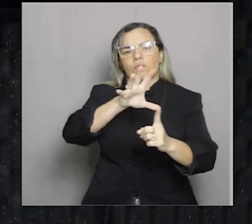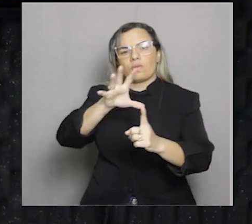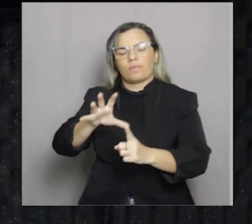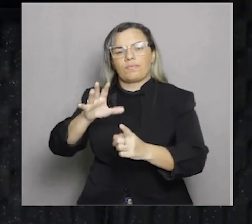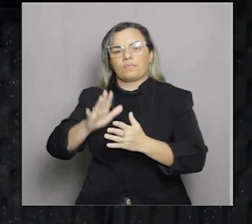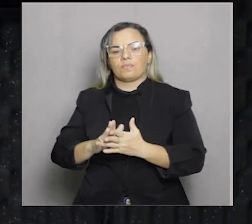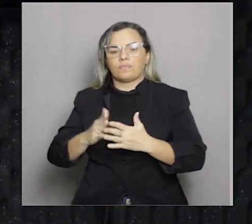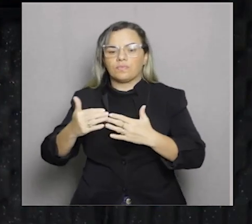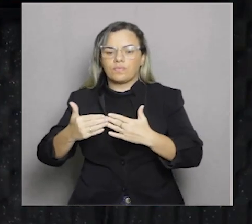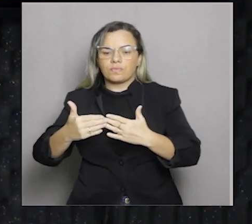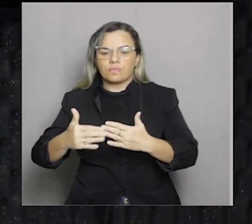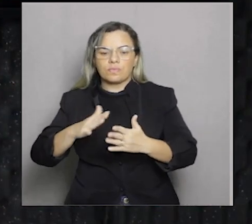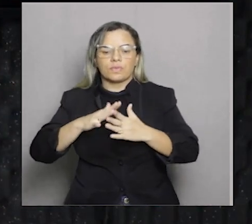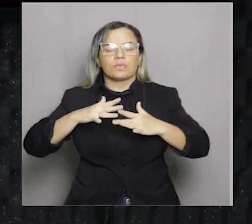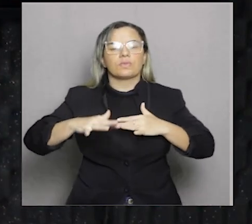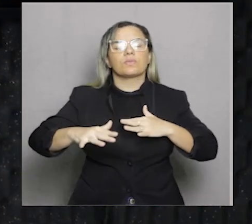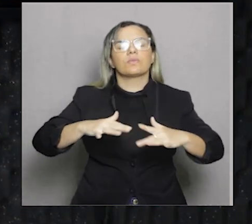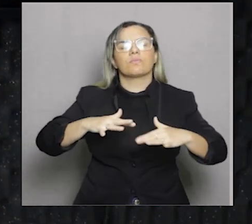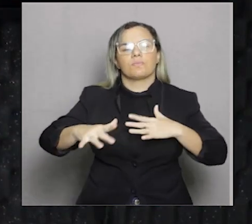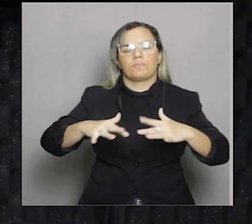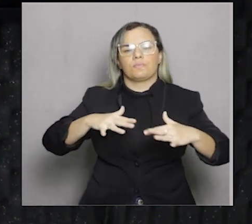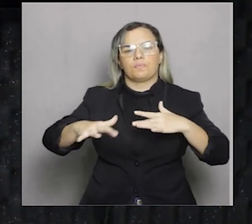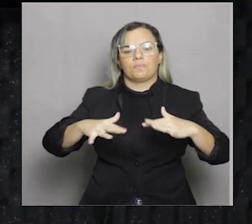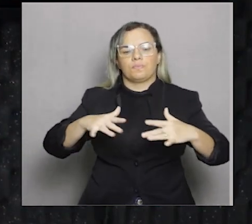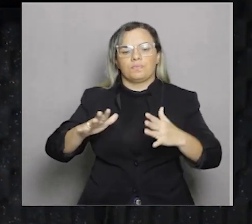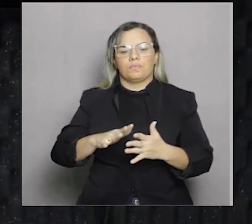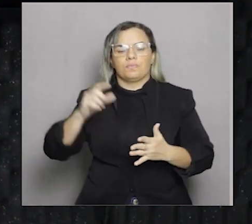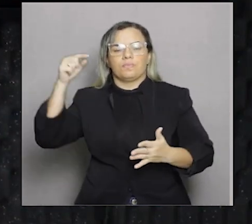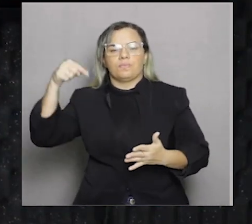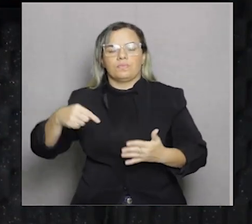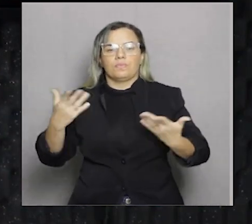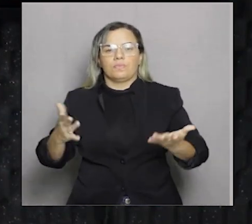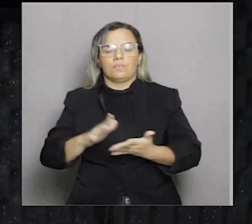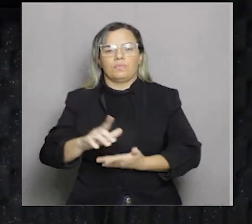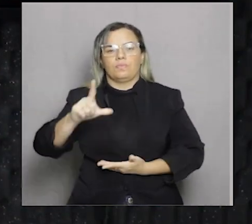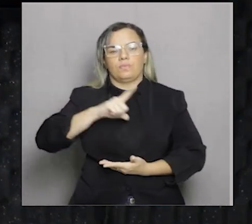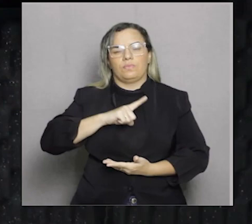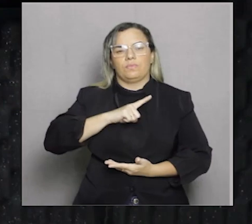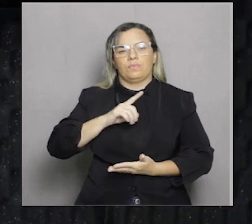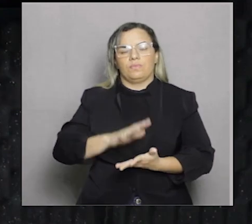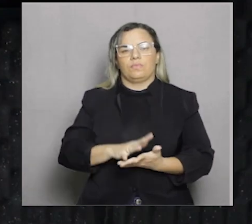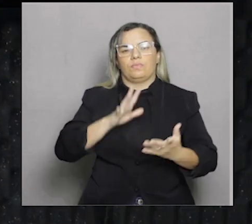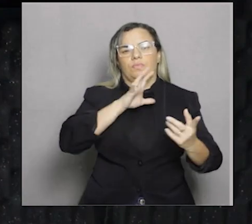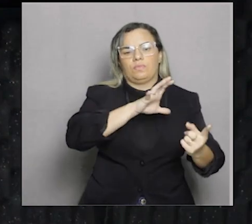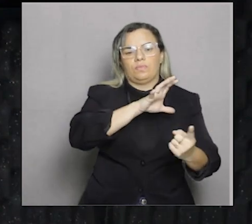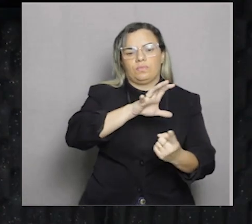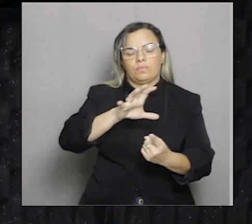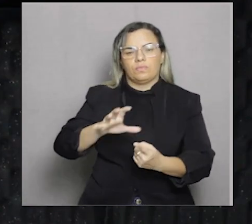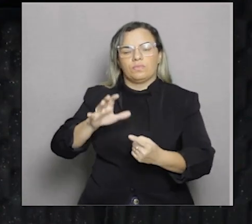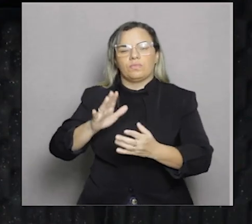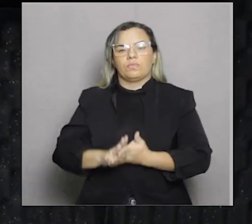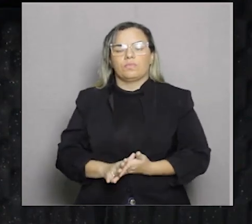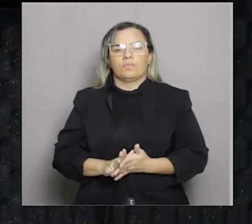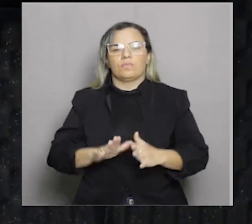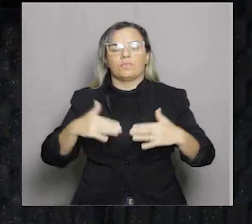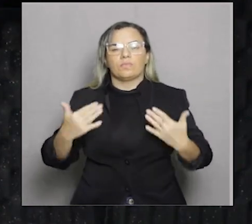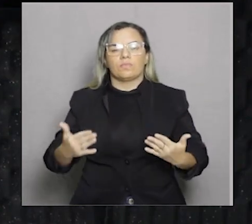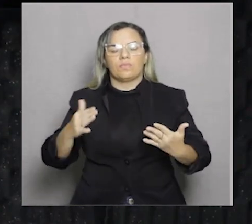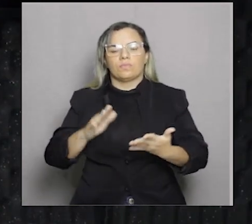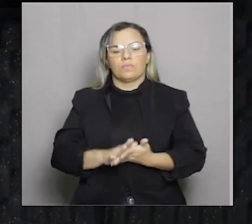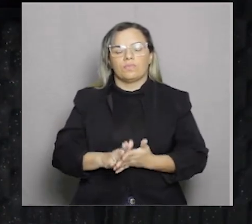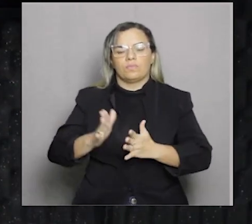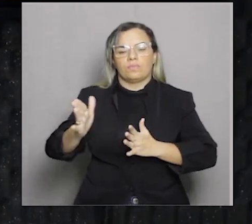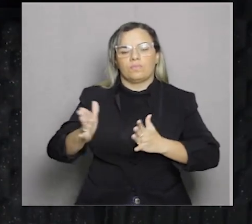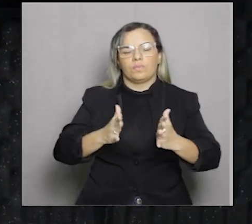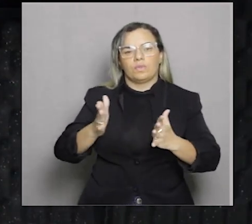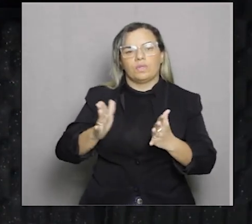movimento. O movimento ele vai ter como uma influência, uma das suas influências externas, é a fase